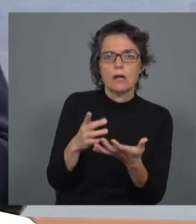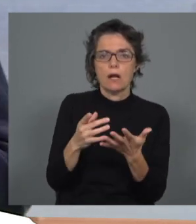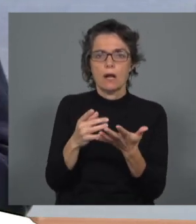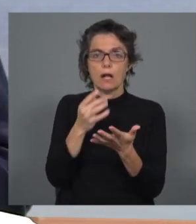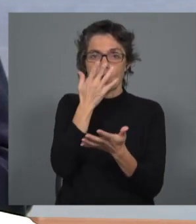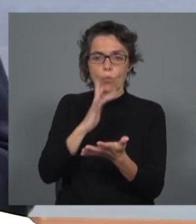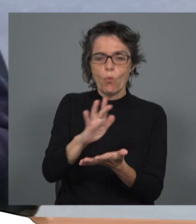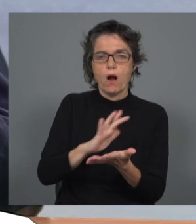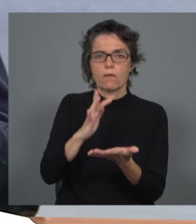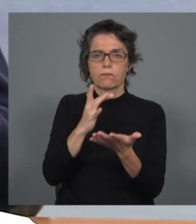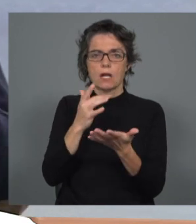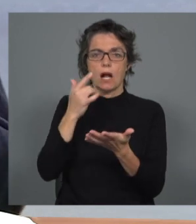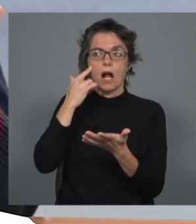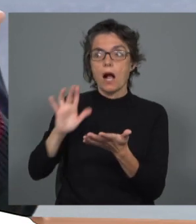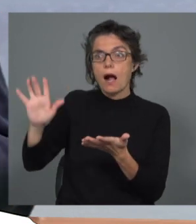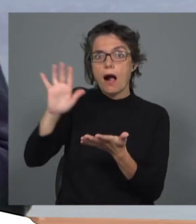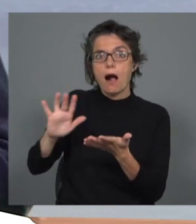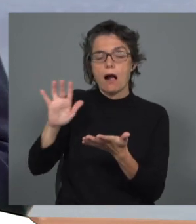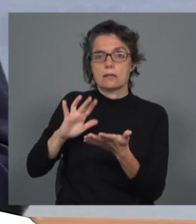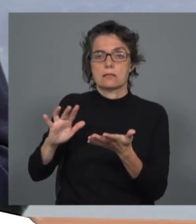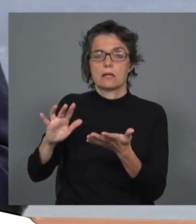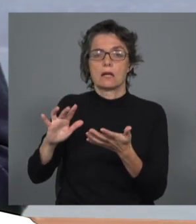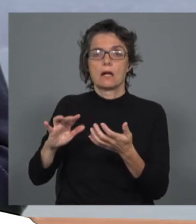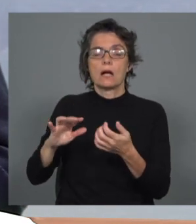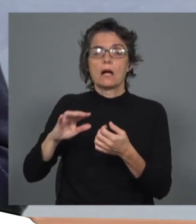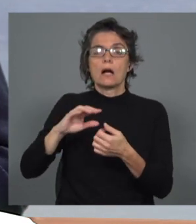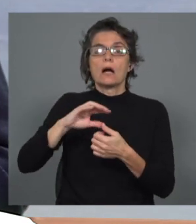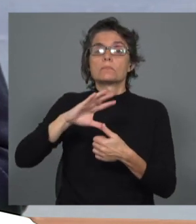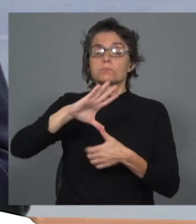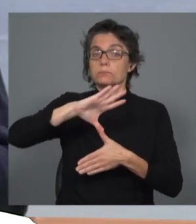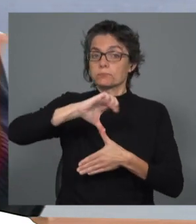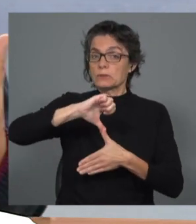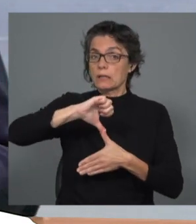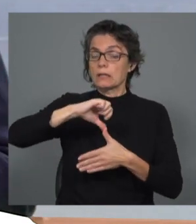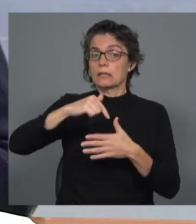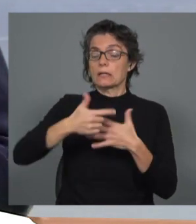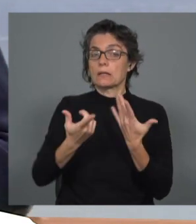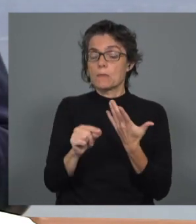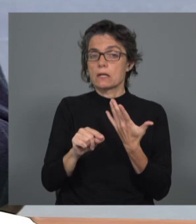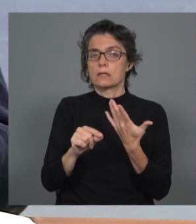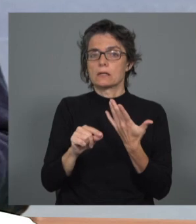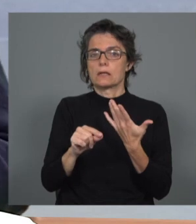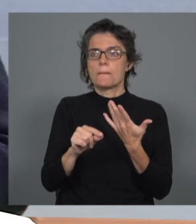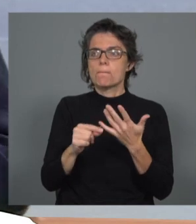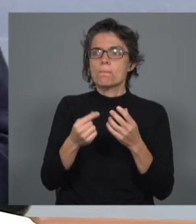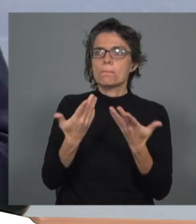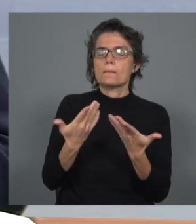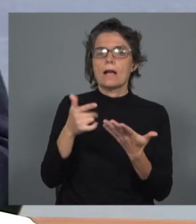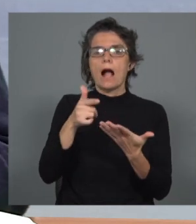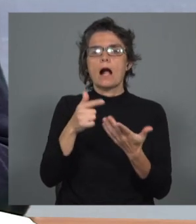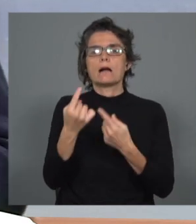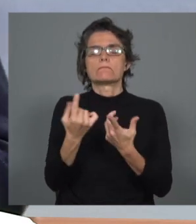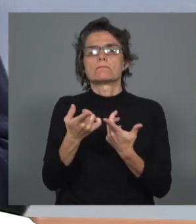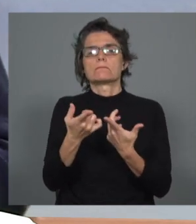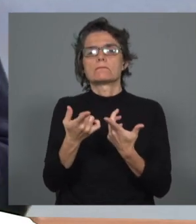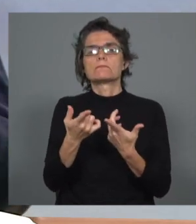e da América Latina, os missionários sempre se preocuparam com a saúde. Não havia missão sem esse espaço também de